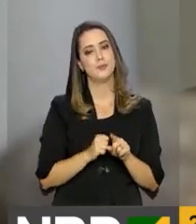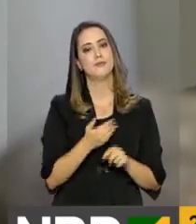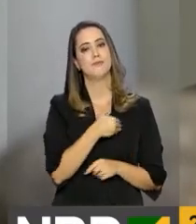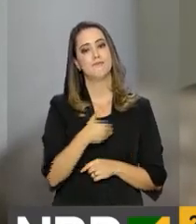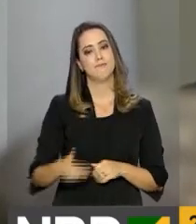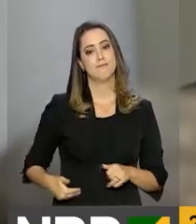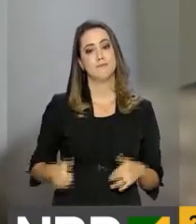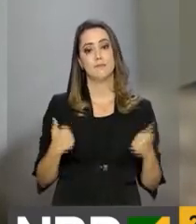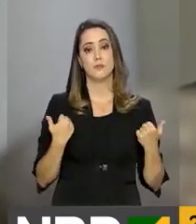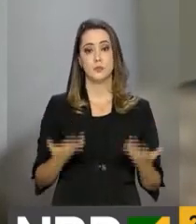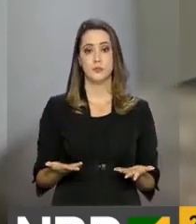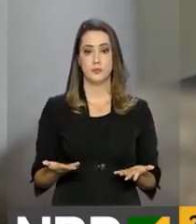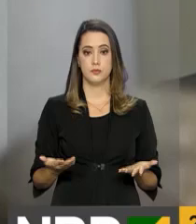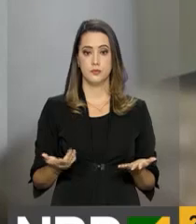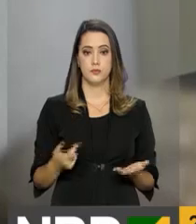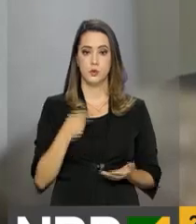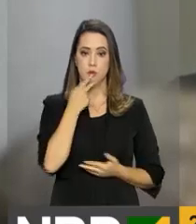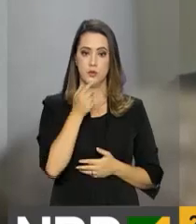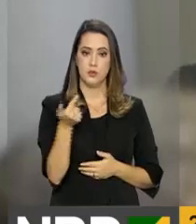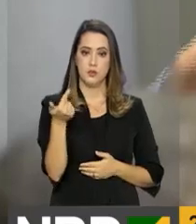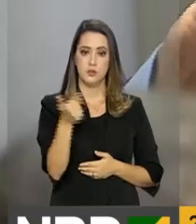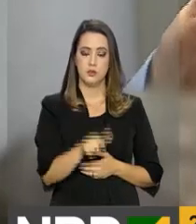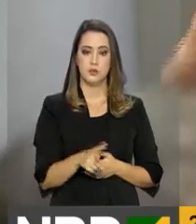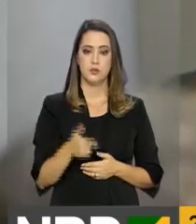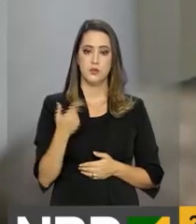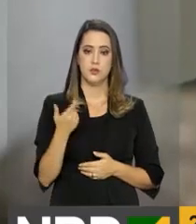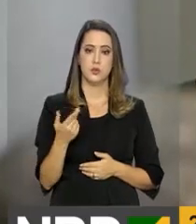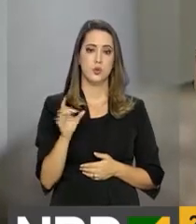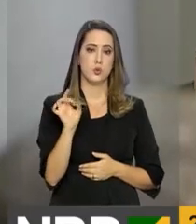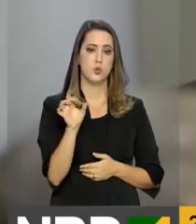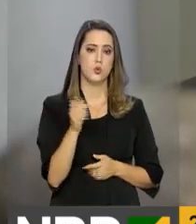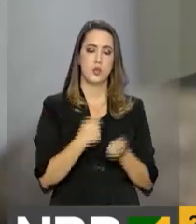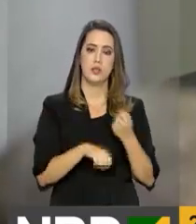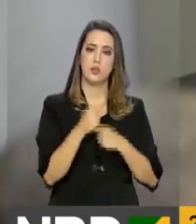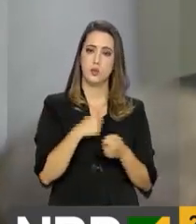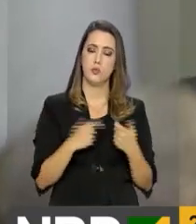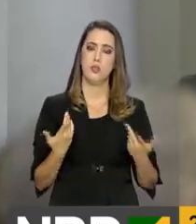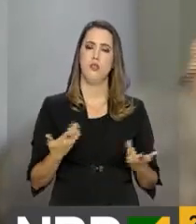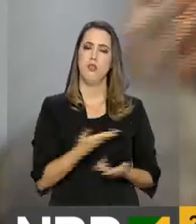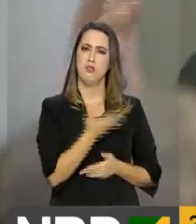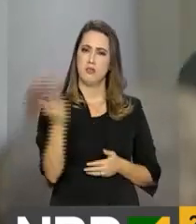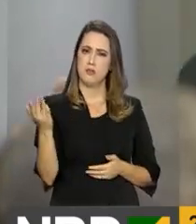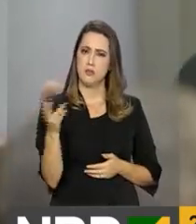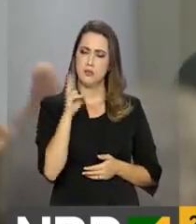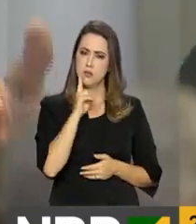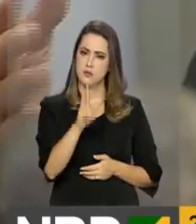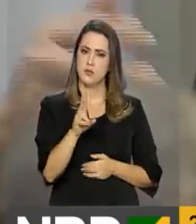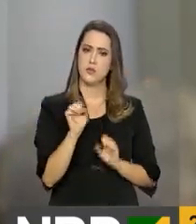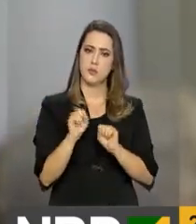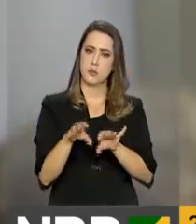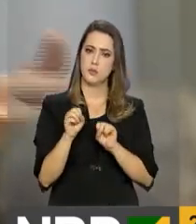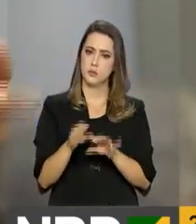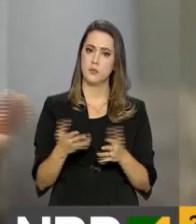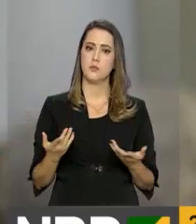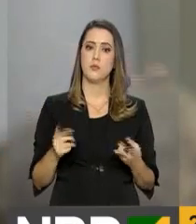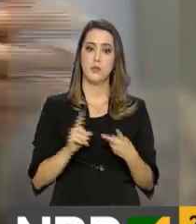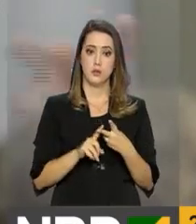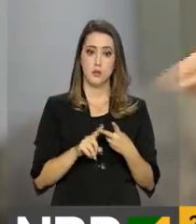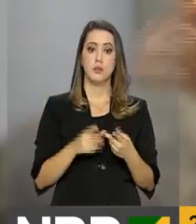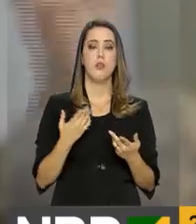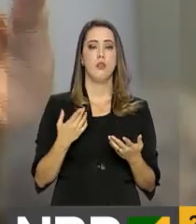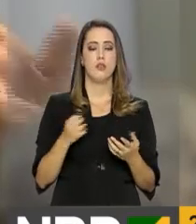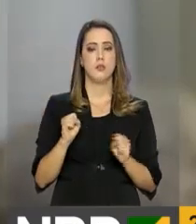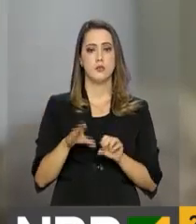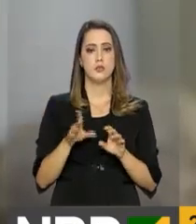governo. Então, digo eu também o seguinte, não foi apenas na economia. Se os senhores apanharem na educação, vocês verão o que foi feito na